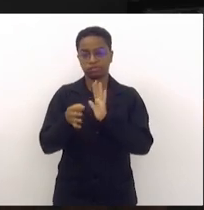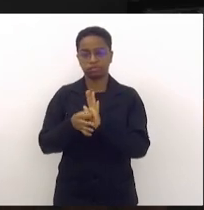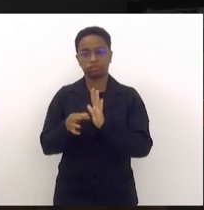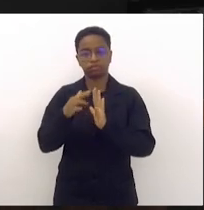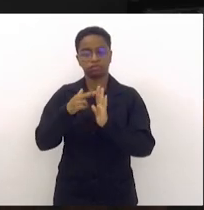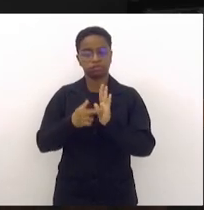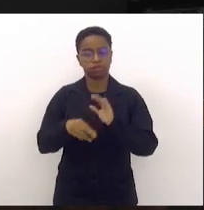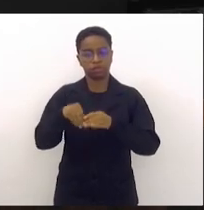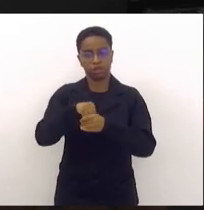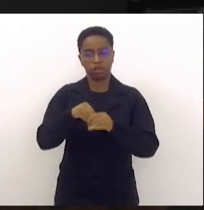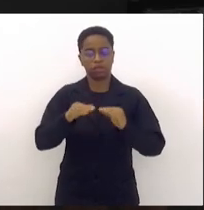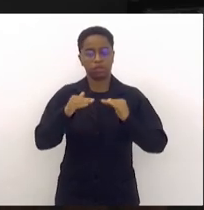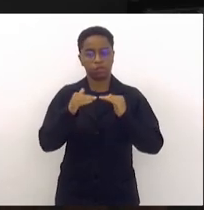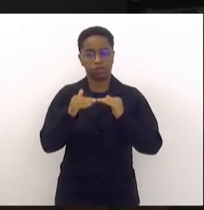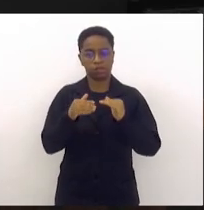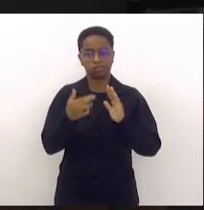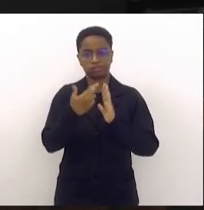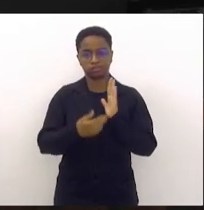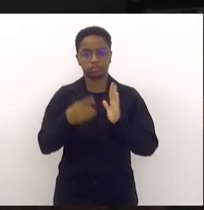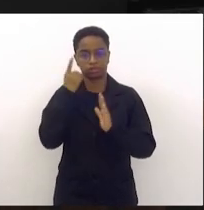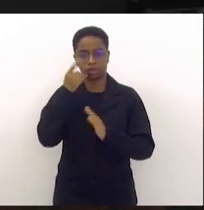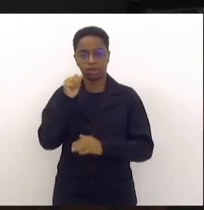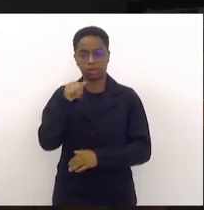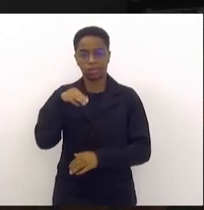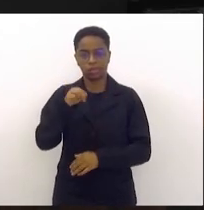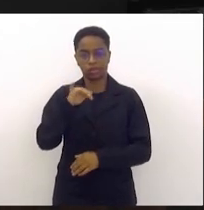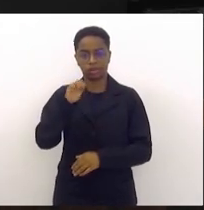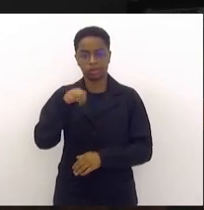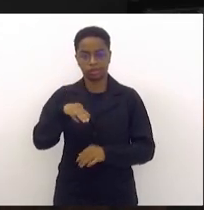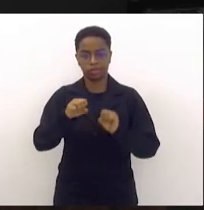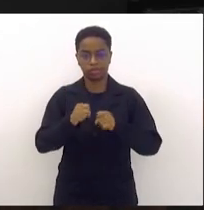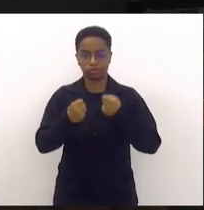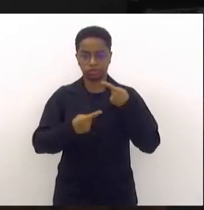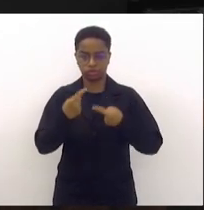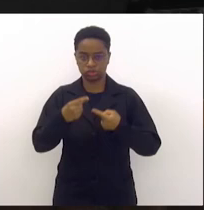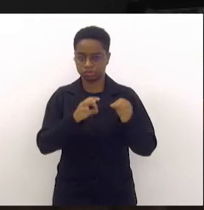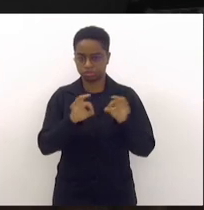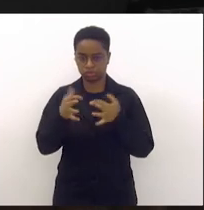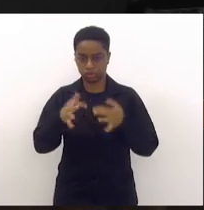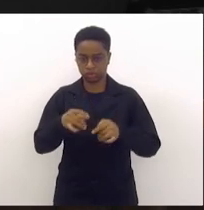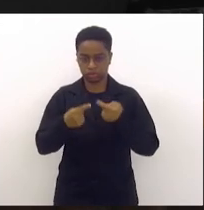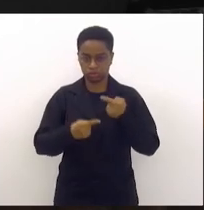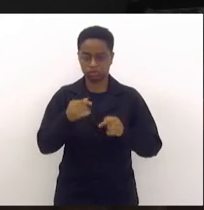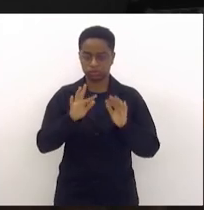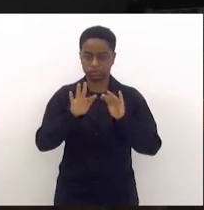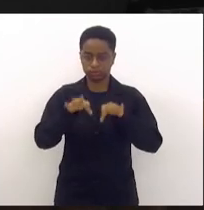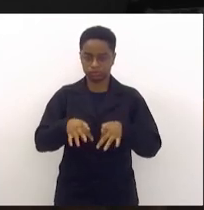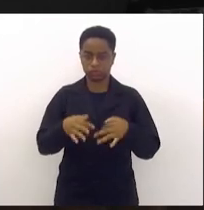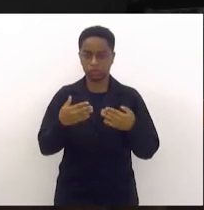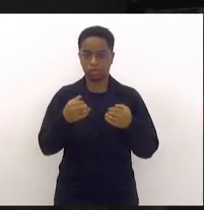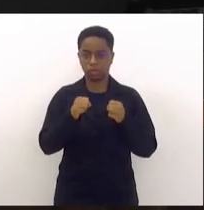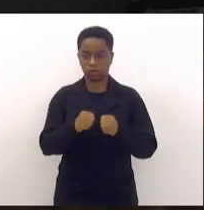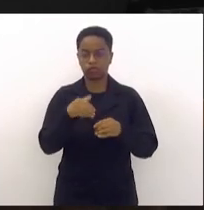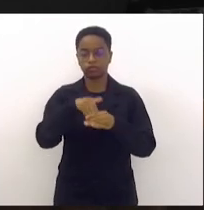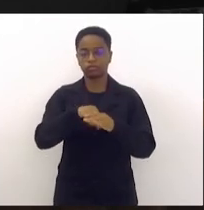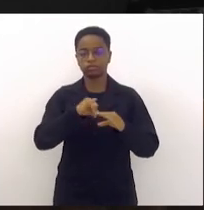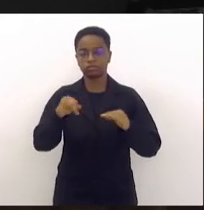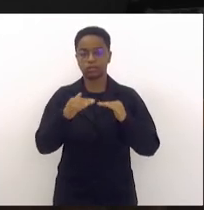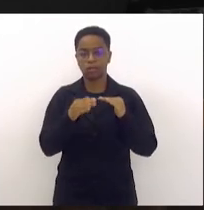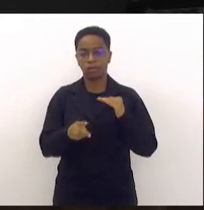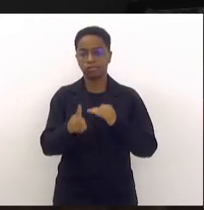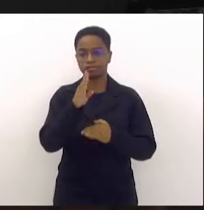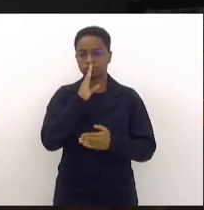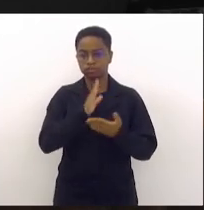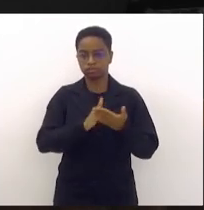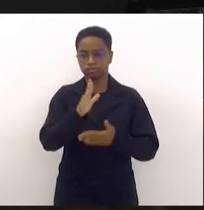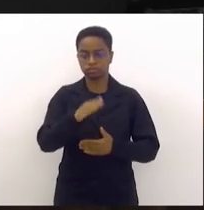externas, favorável. Relator, deputado Rodrigo Amorim. Em discussão, não havendo quem queira discutir, encerrada a discussão. Em votação, os senhores que aprovam,